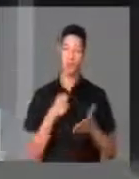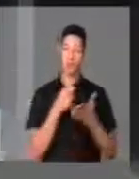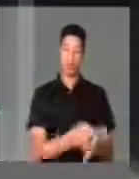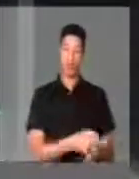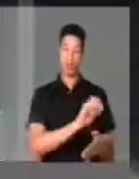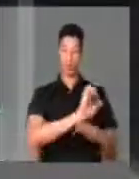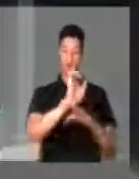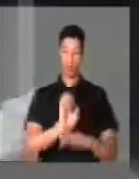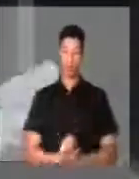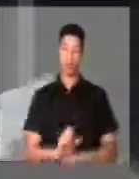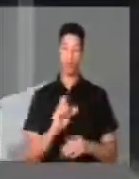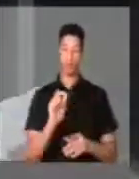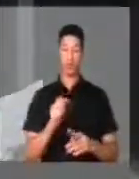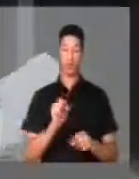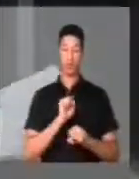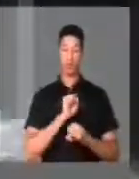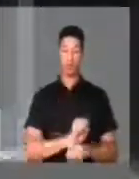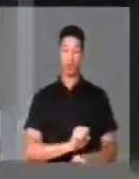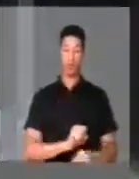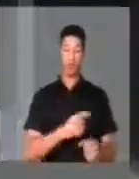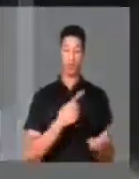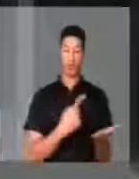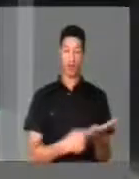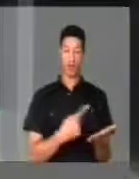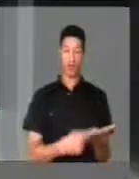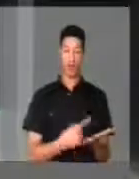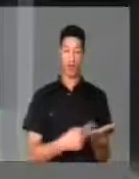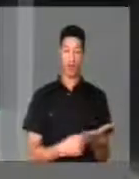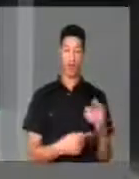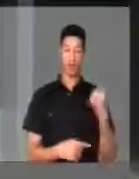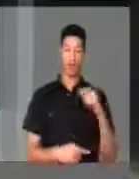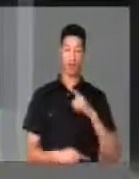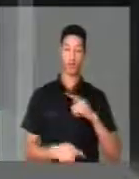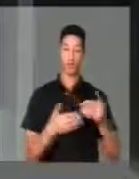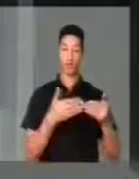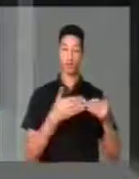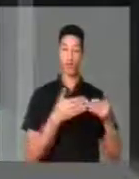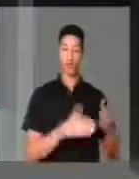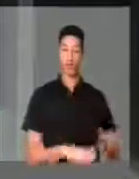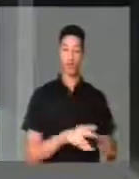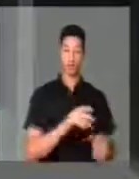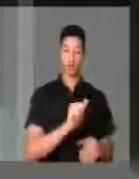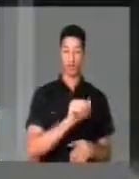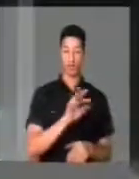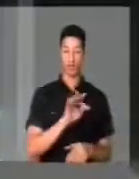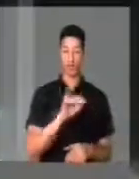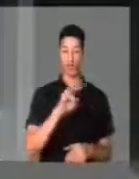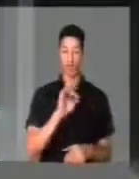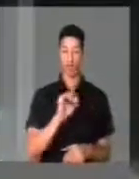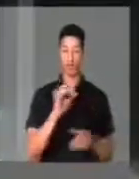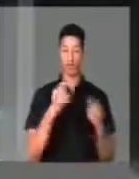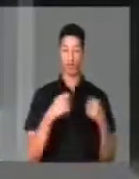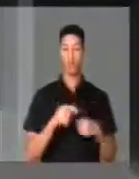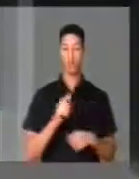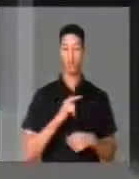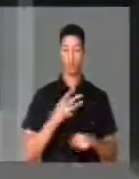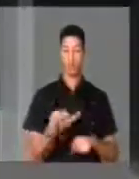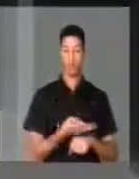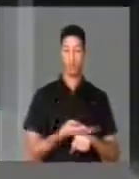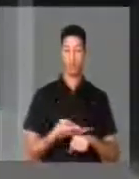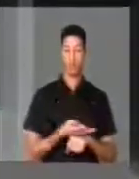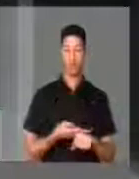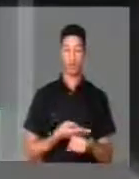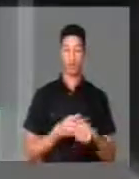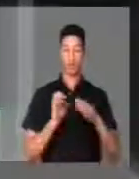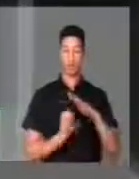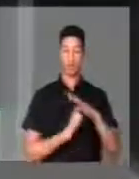aos estados que para essa renegociação tenham que abrir mão dos seus ativos, tenham que